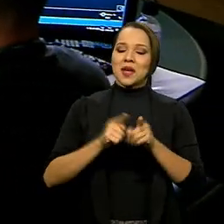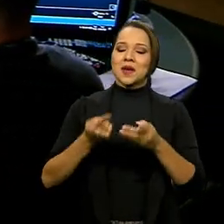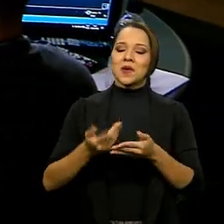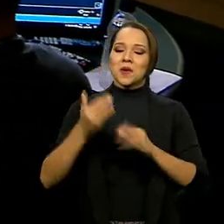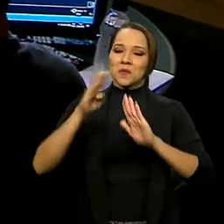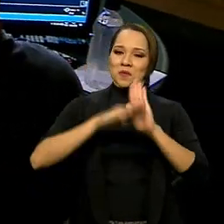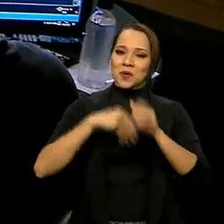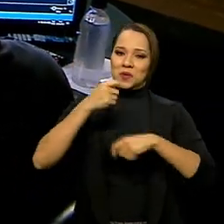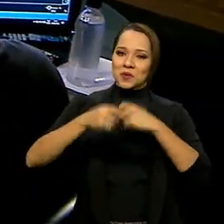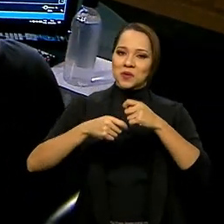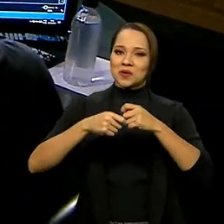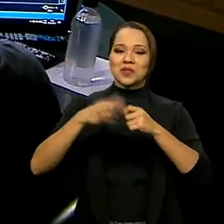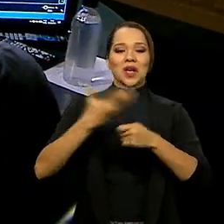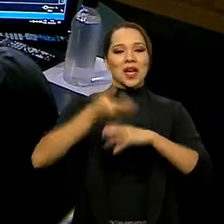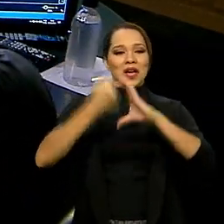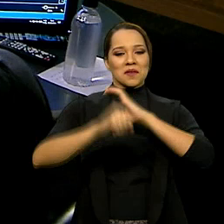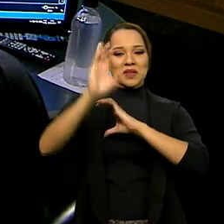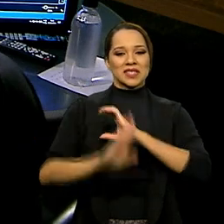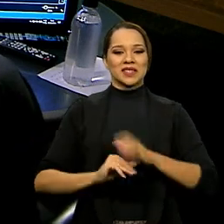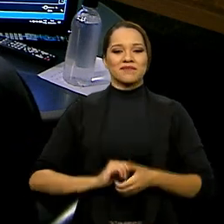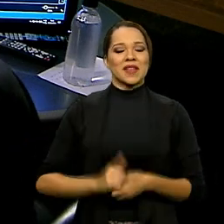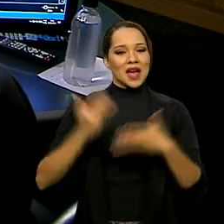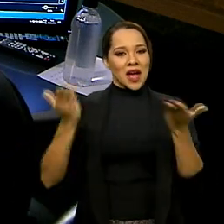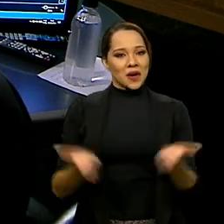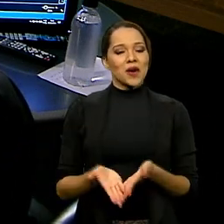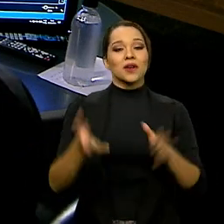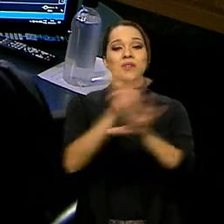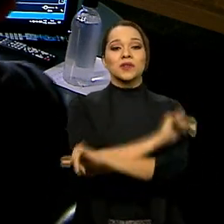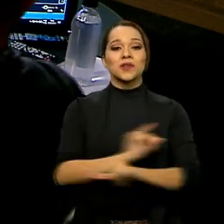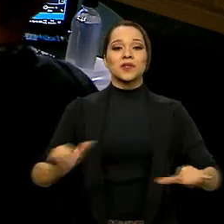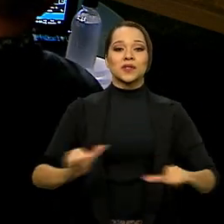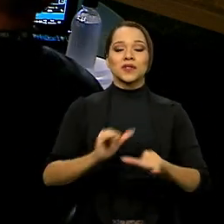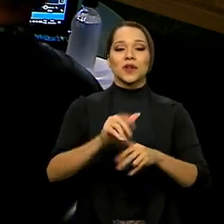Com produção da Empresa Brasil de Comunicação. Fique agora com as